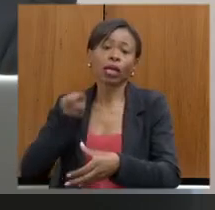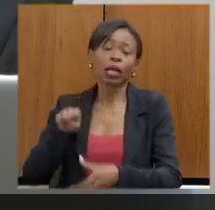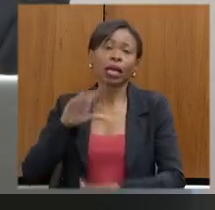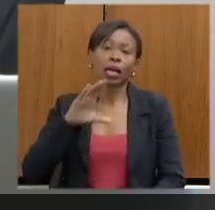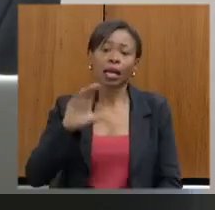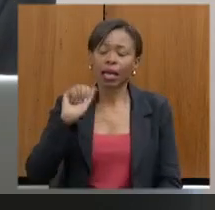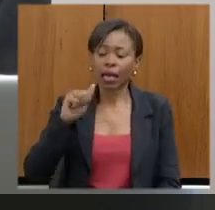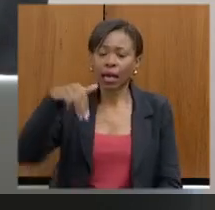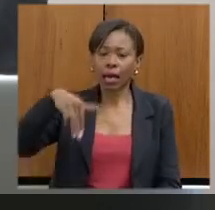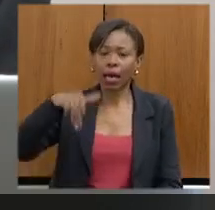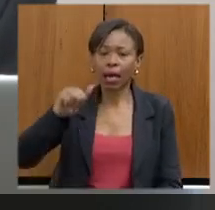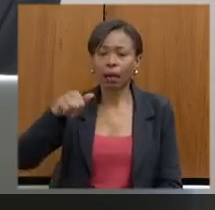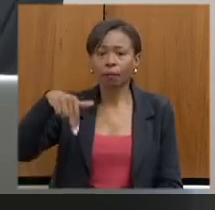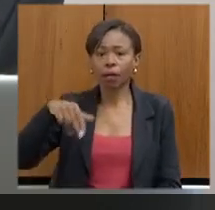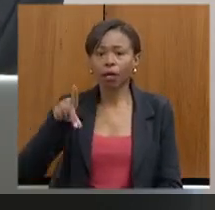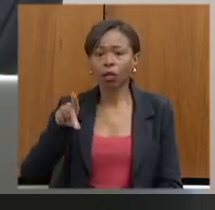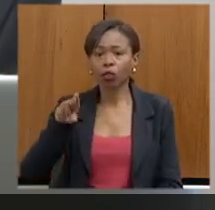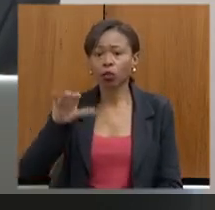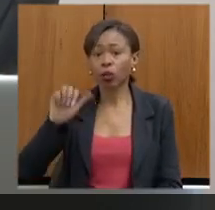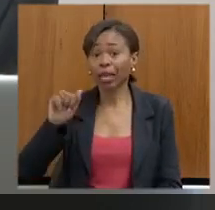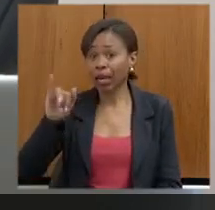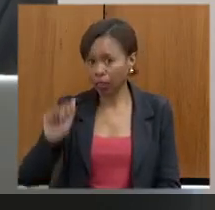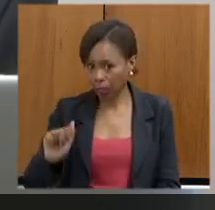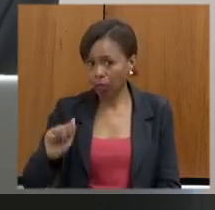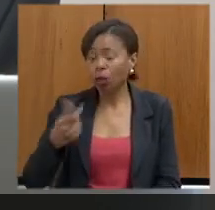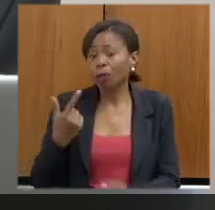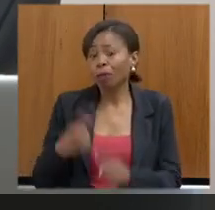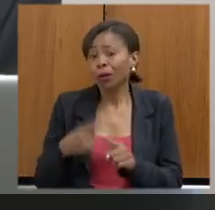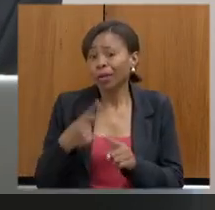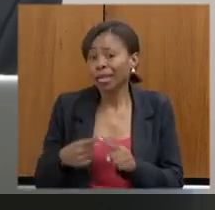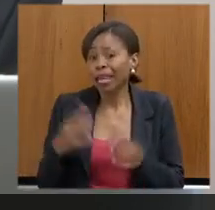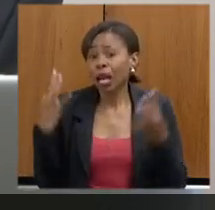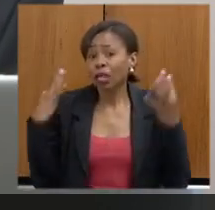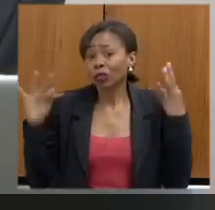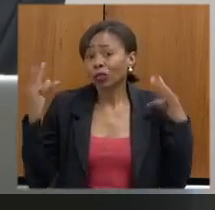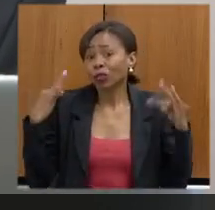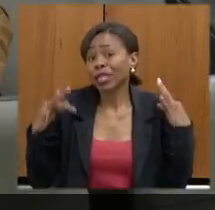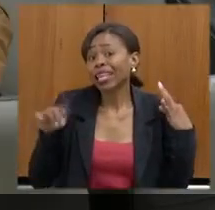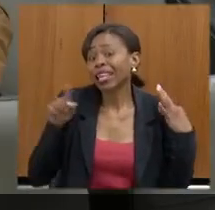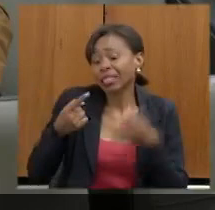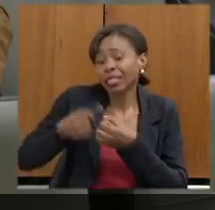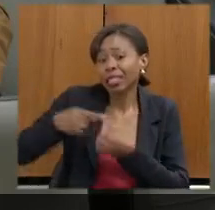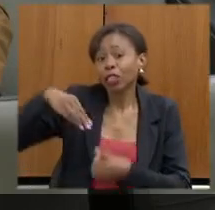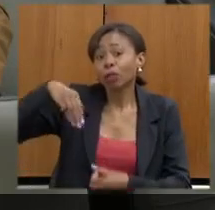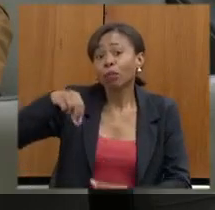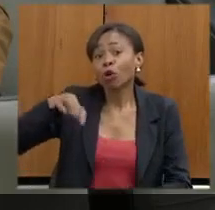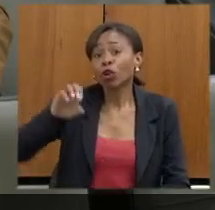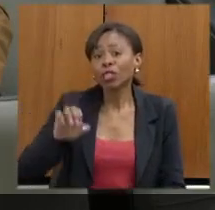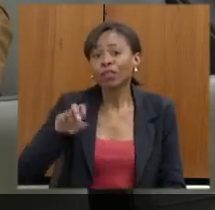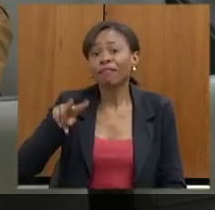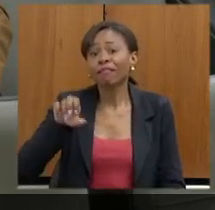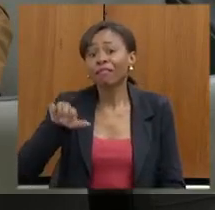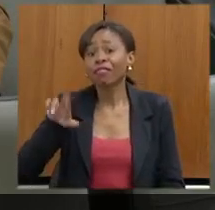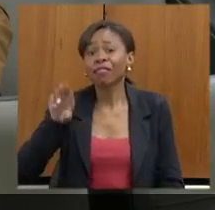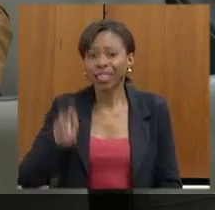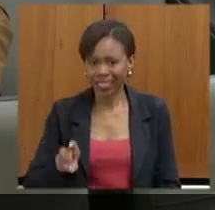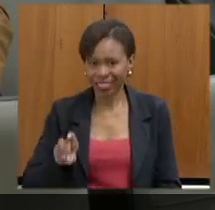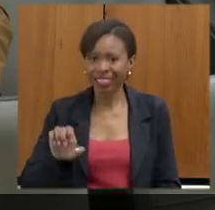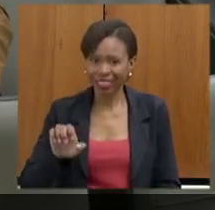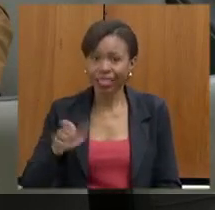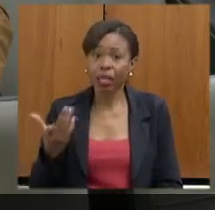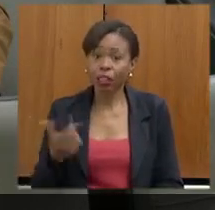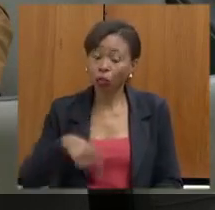cidade de Monte Verde quando o fluxo de turista e principalmente turismo do Estado de São Paulo e Rio de Janeiro então nós